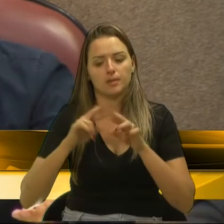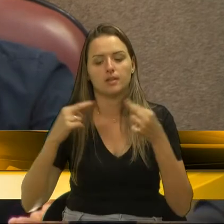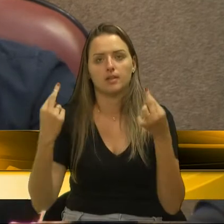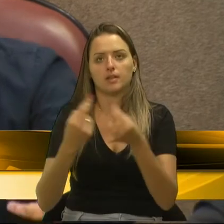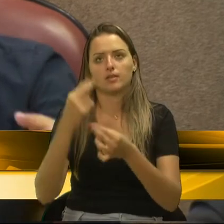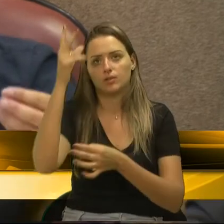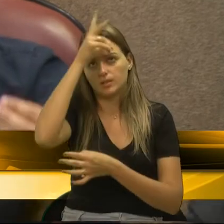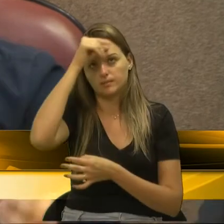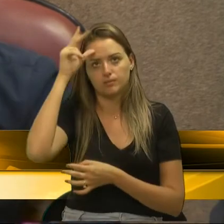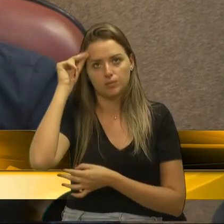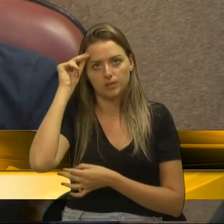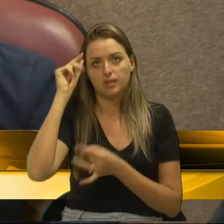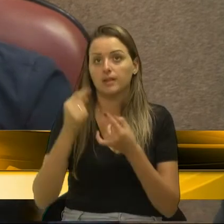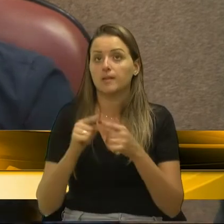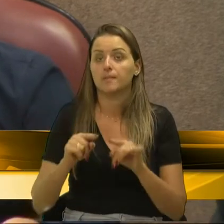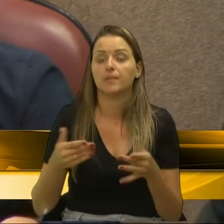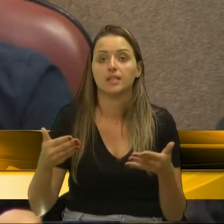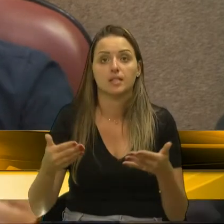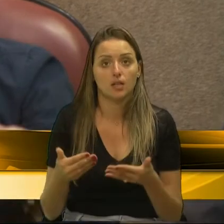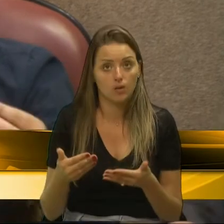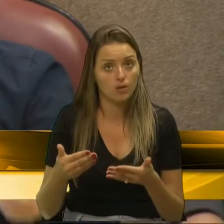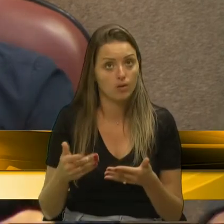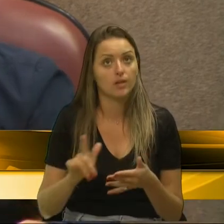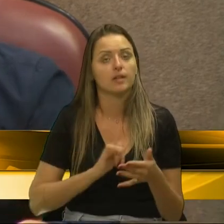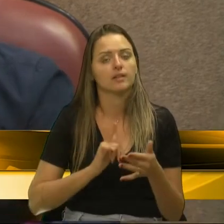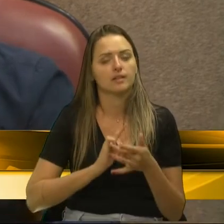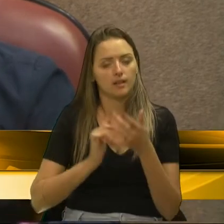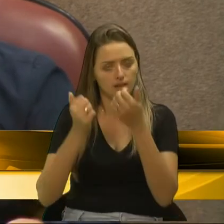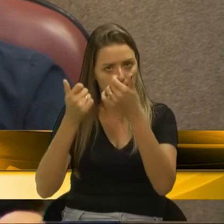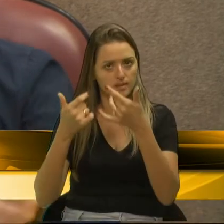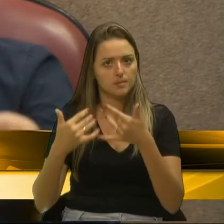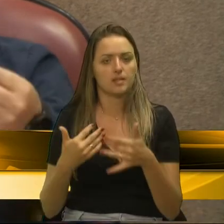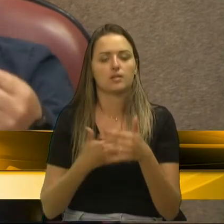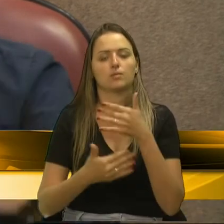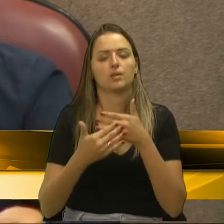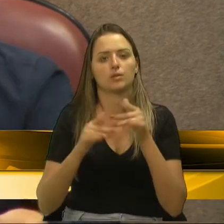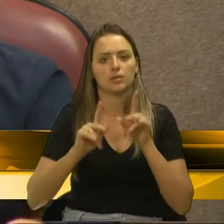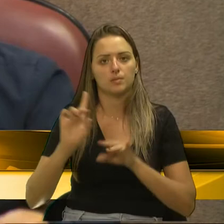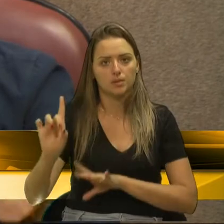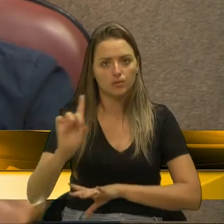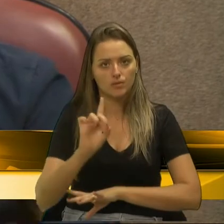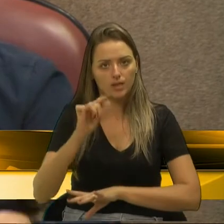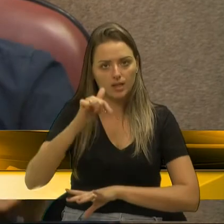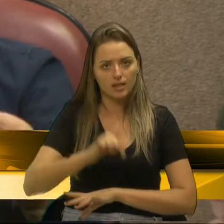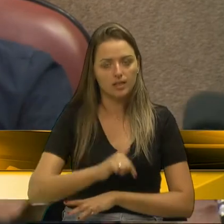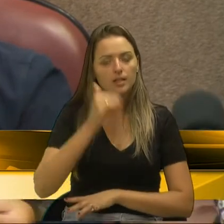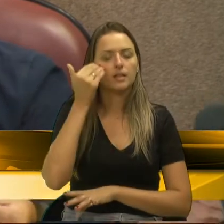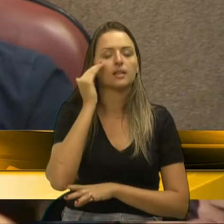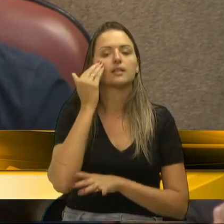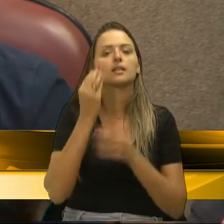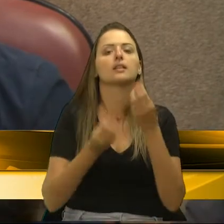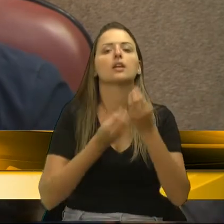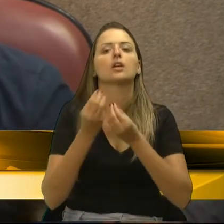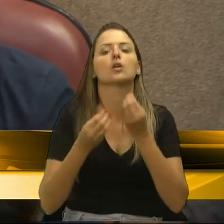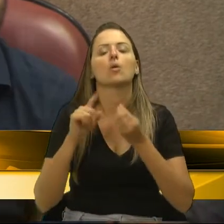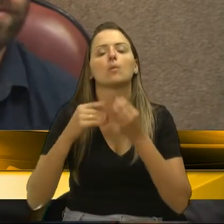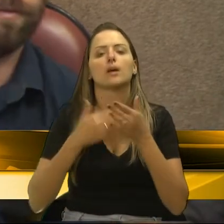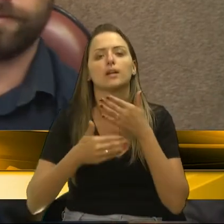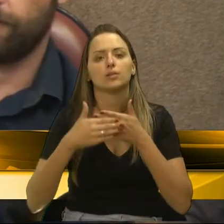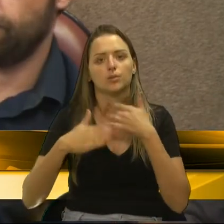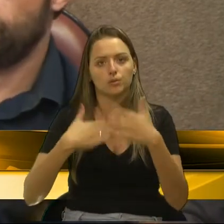outra. Mas nesse primeiro momento é que ela seja esclarecedora, que as pessoas venham aqui tirar suas dúvidas e entender como funciona todo esse